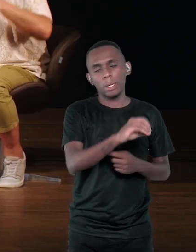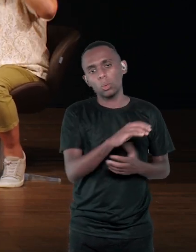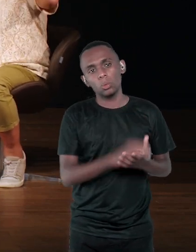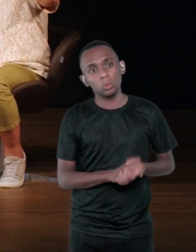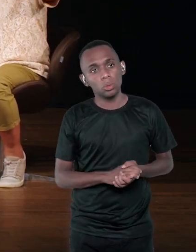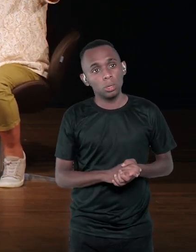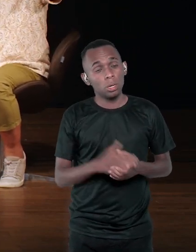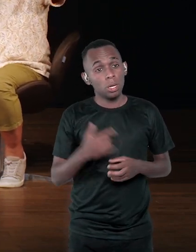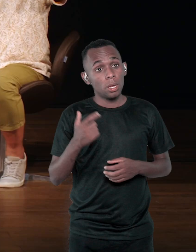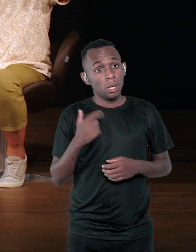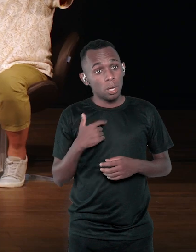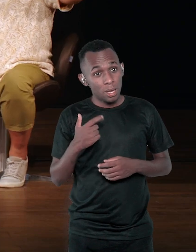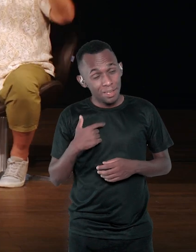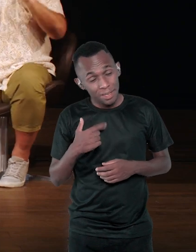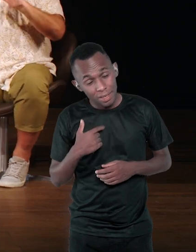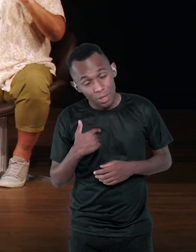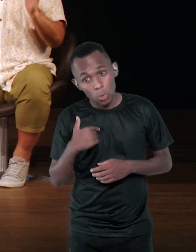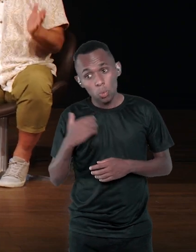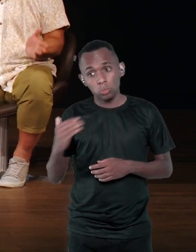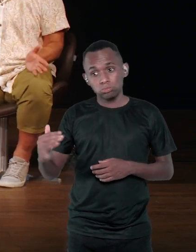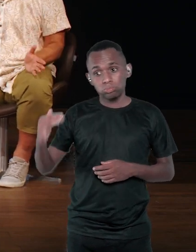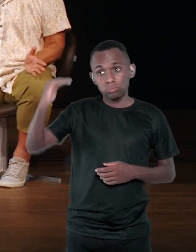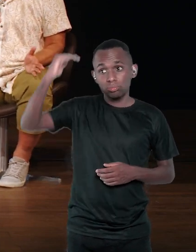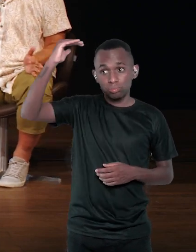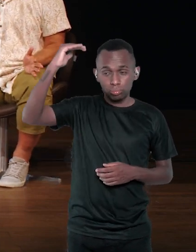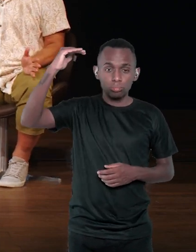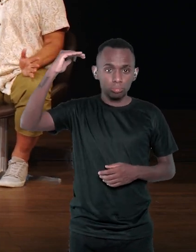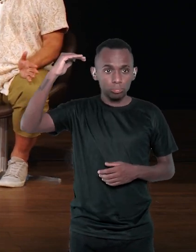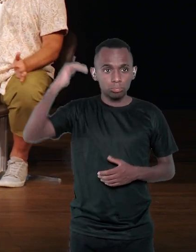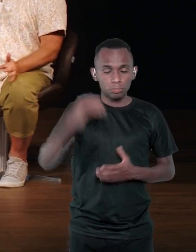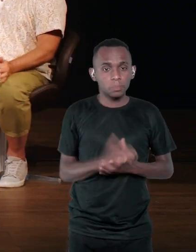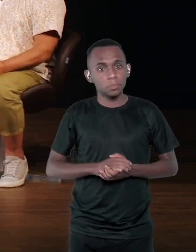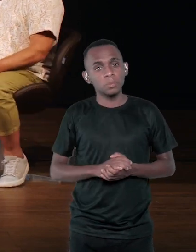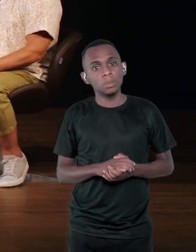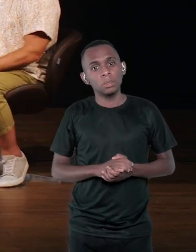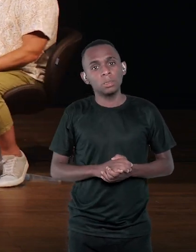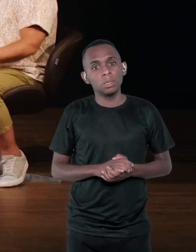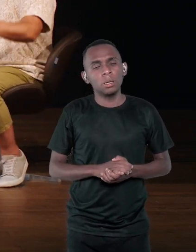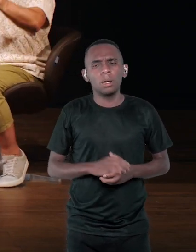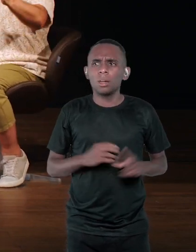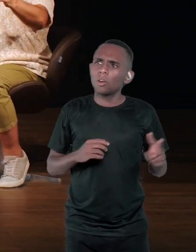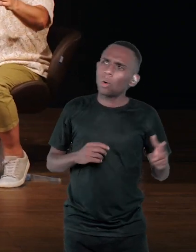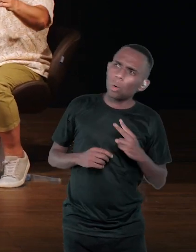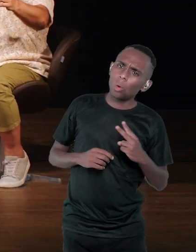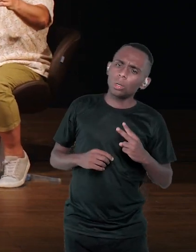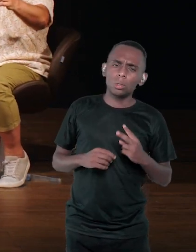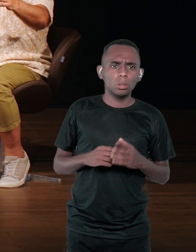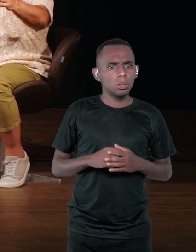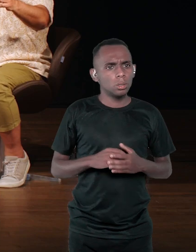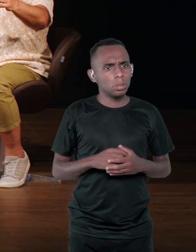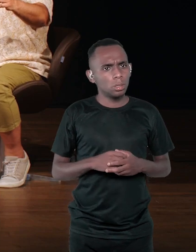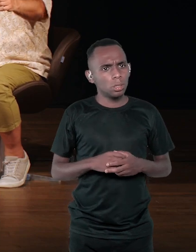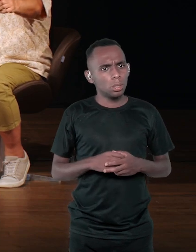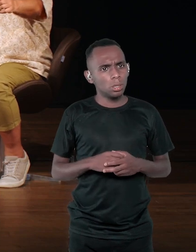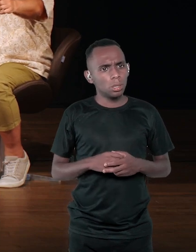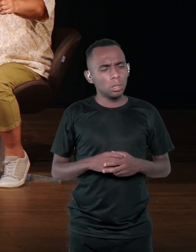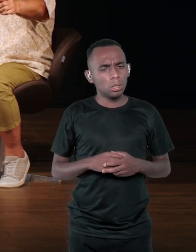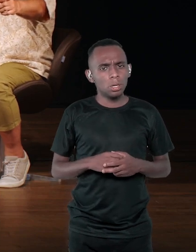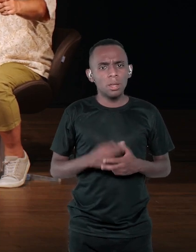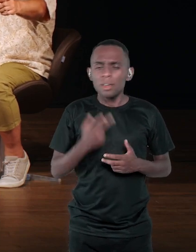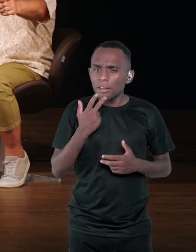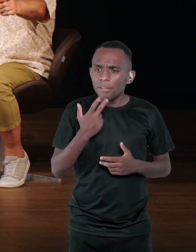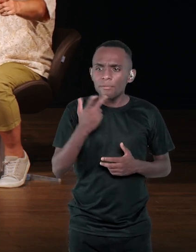assumem, eu sou ligeiramente um pouco mais alto que a média do indiano. Mas muitas vezes eles olham e falam assim, you